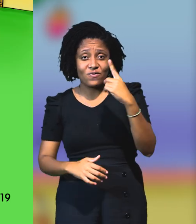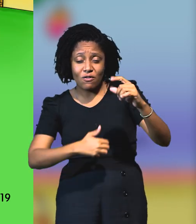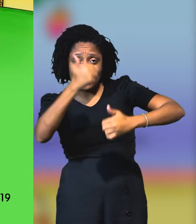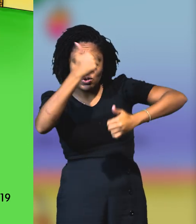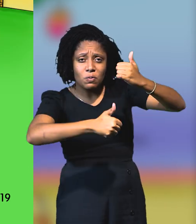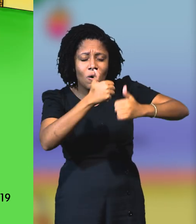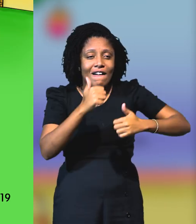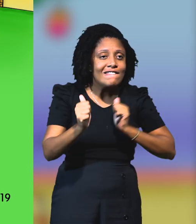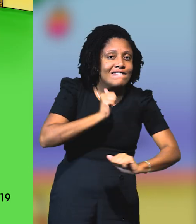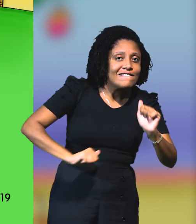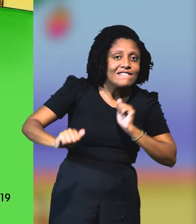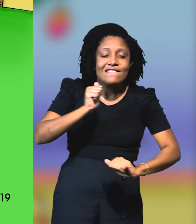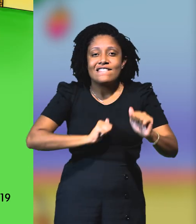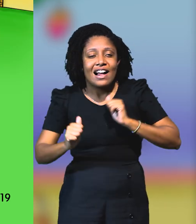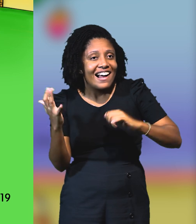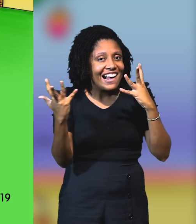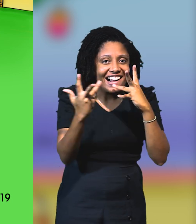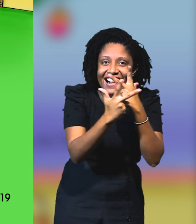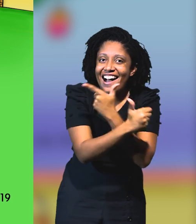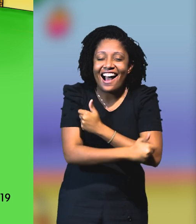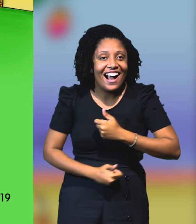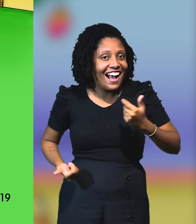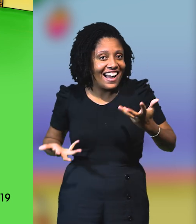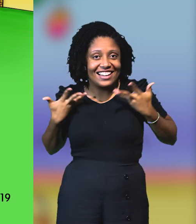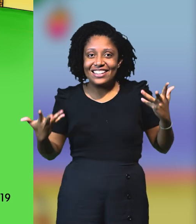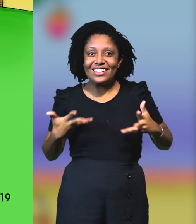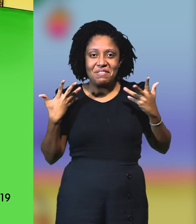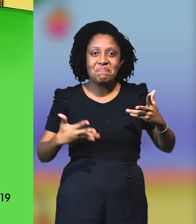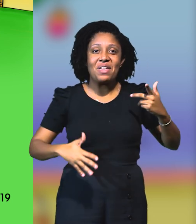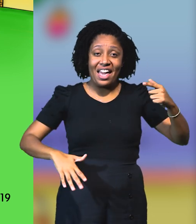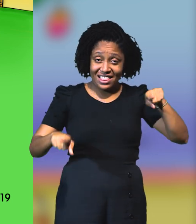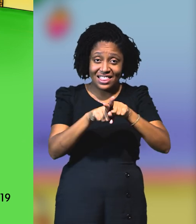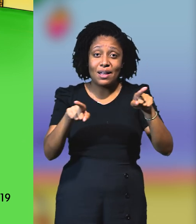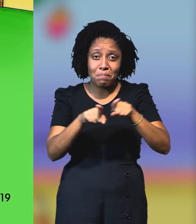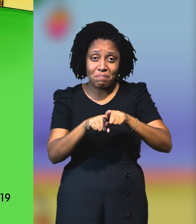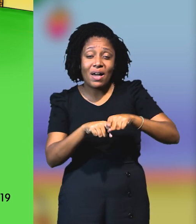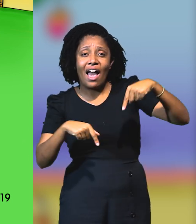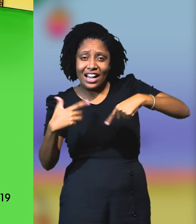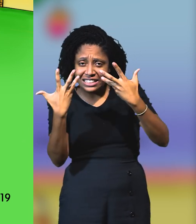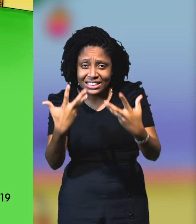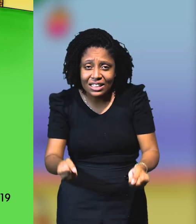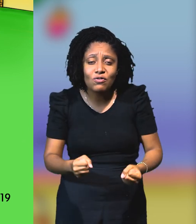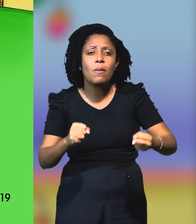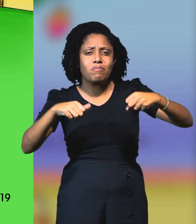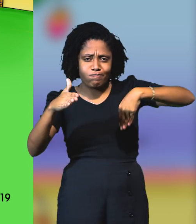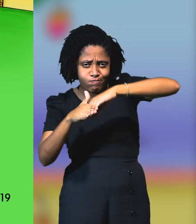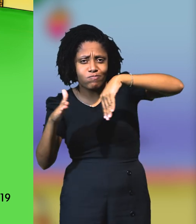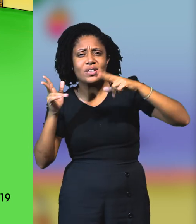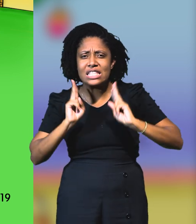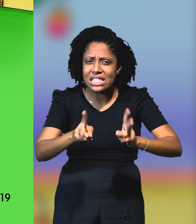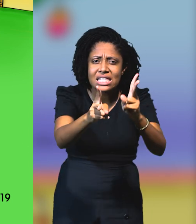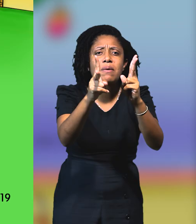não se cansava de tal beleza. Sempre foi goleiro e acompanhava todos os